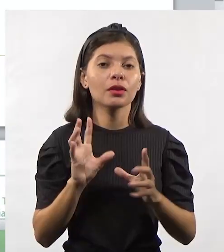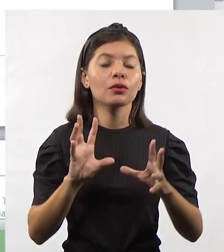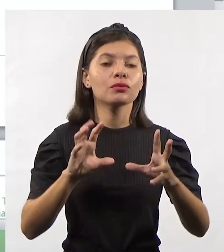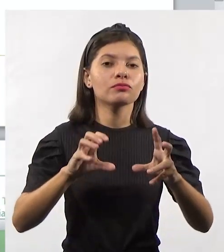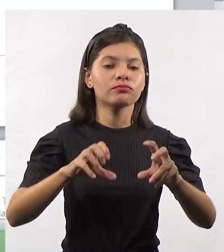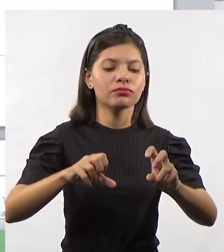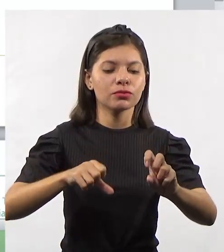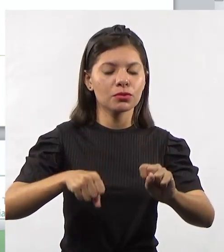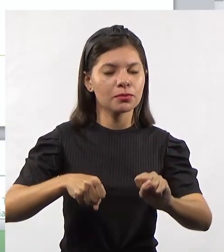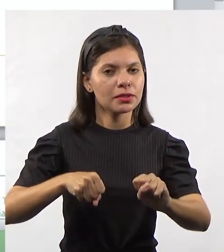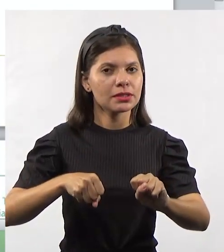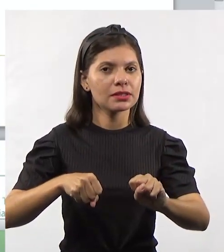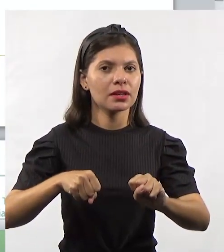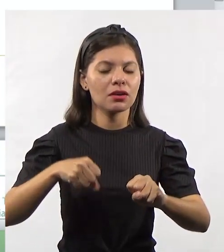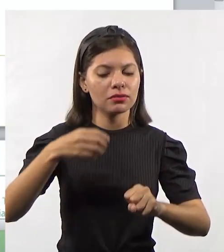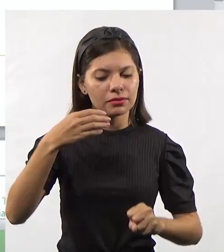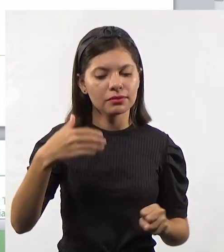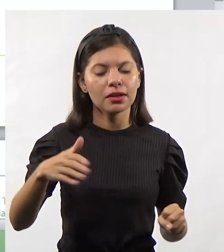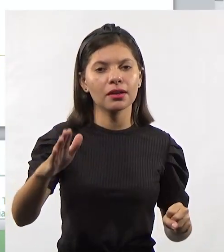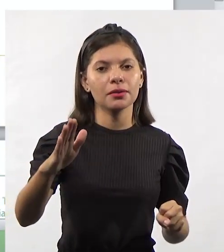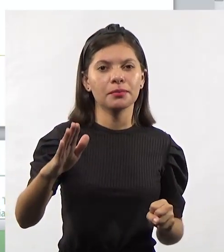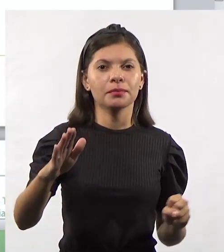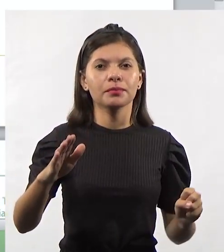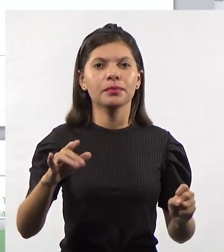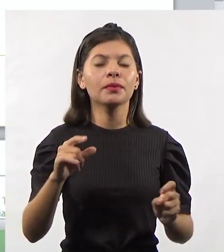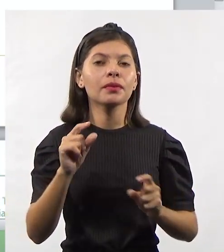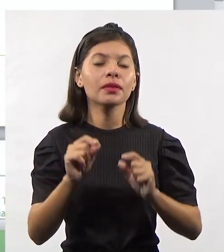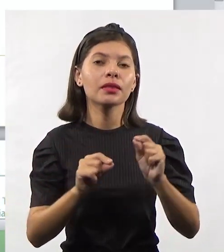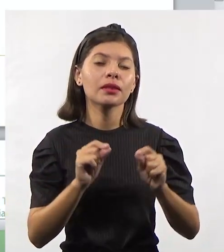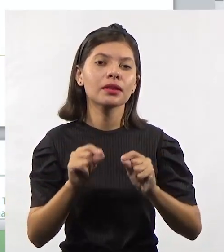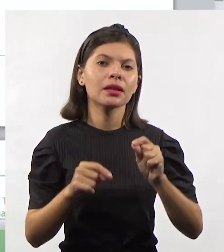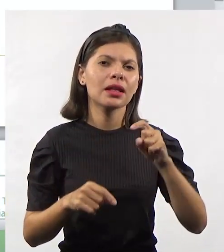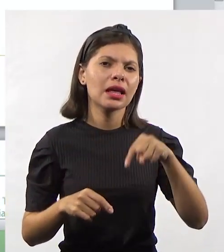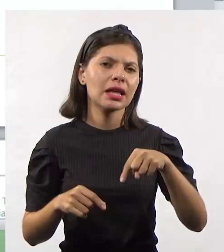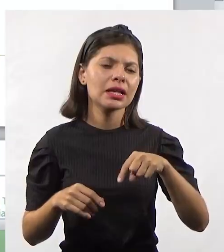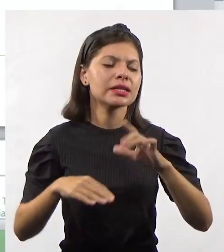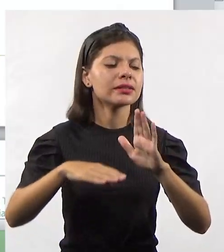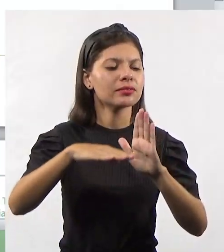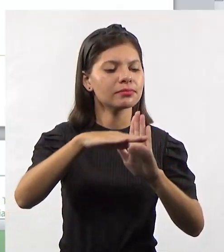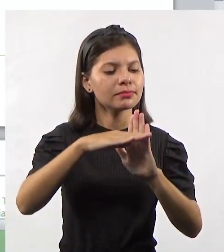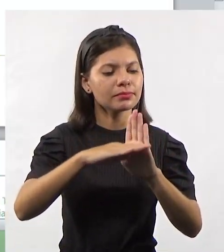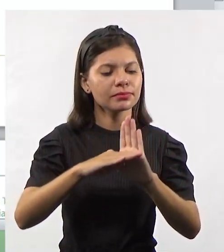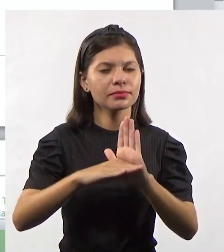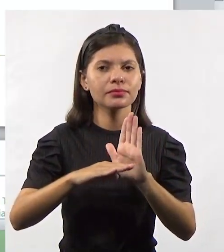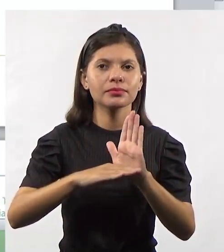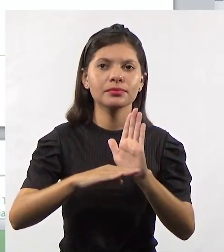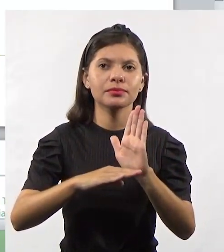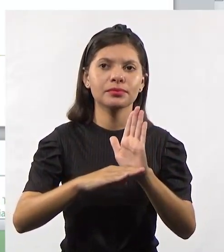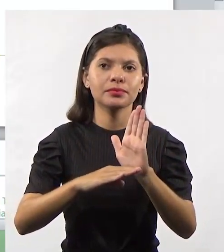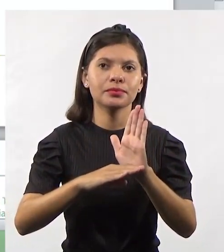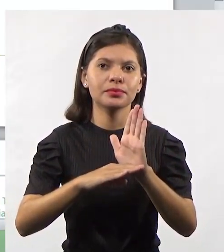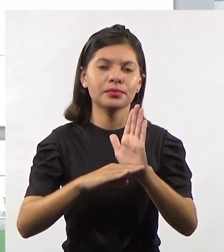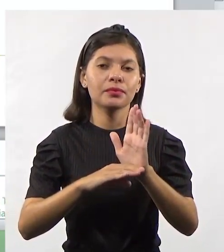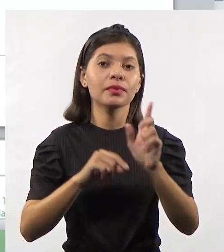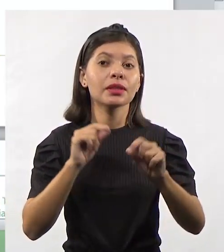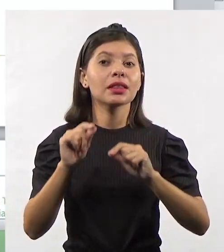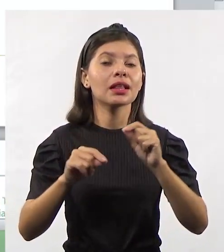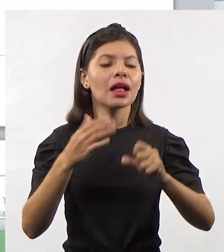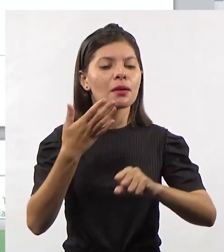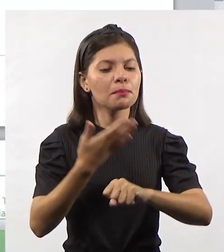formação etc este questionário Será